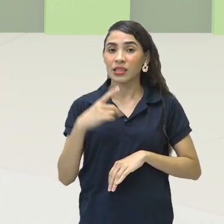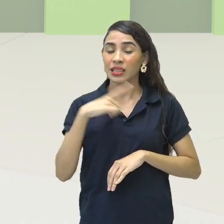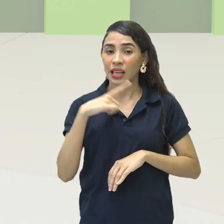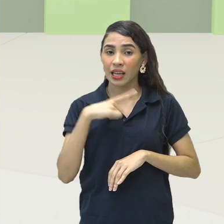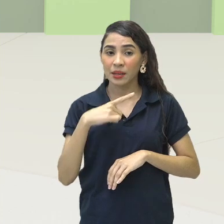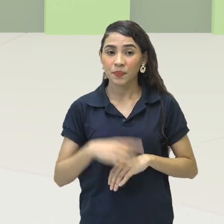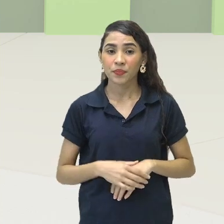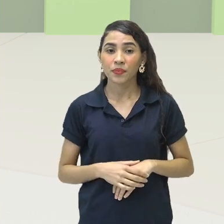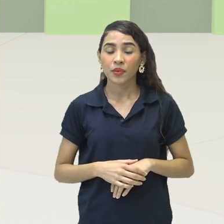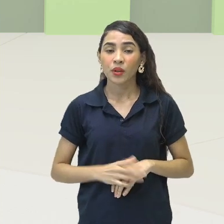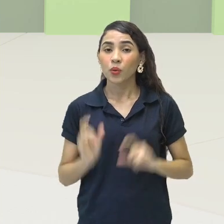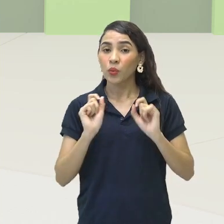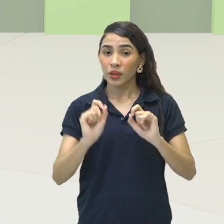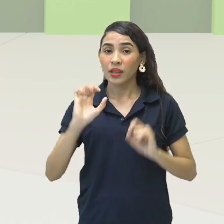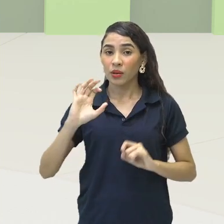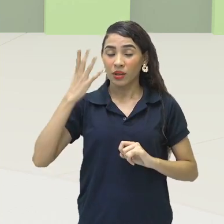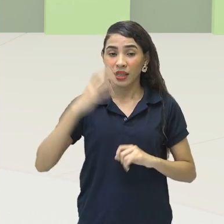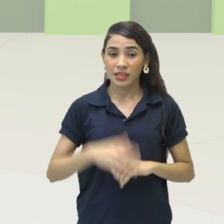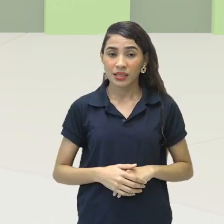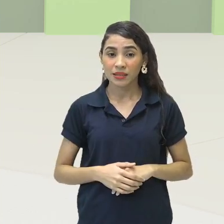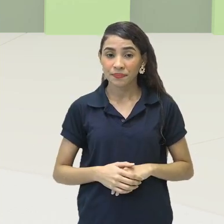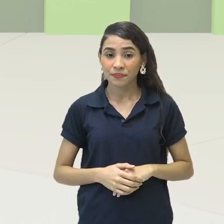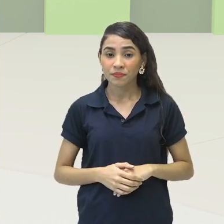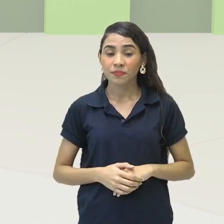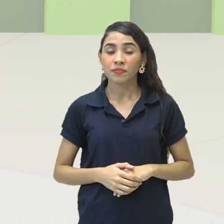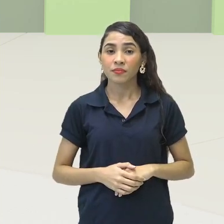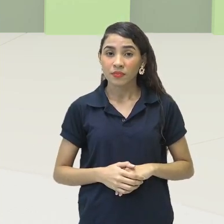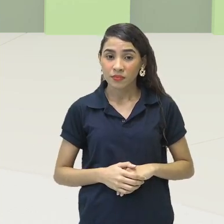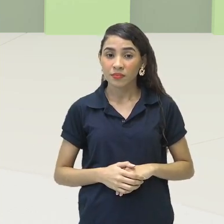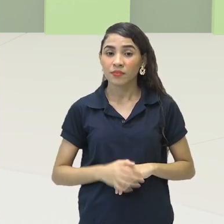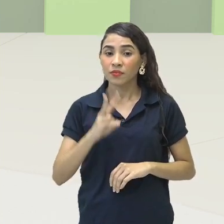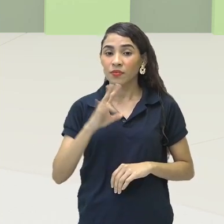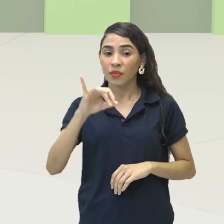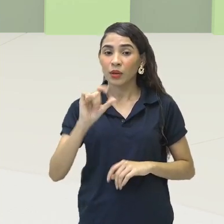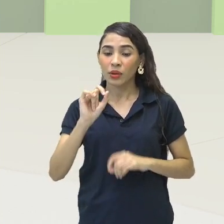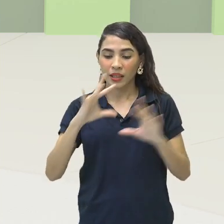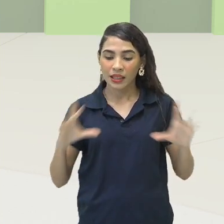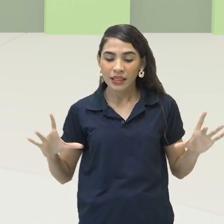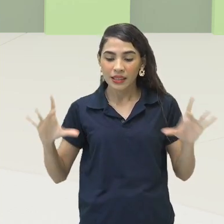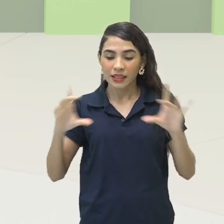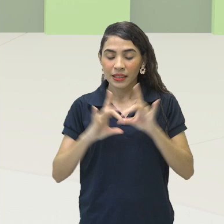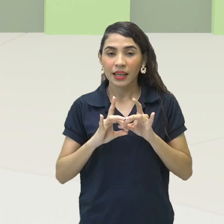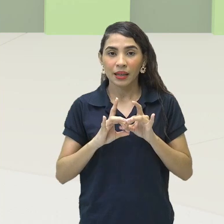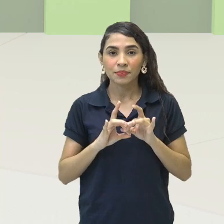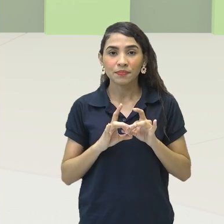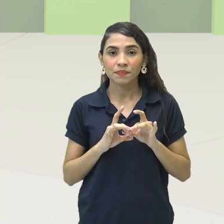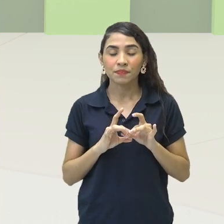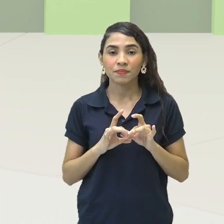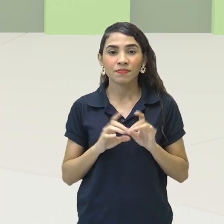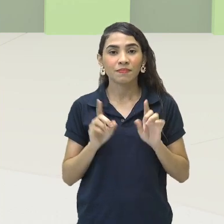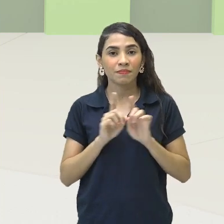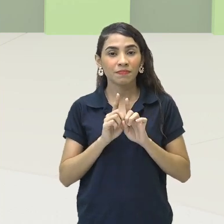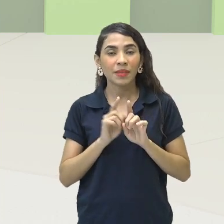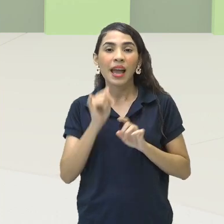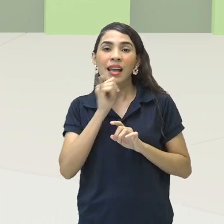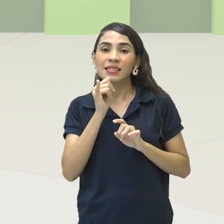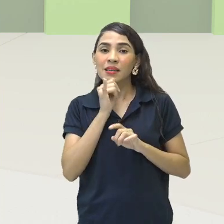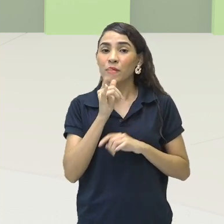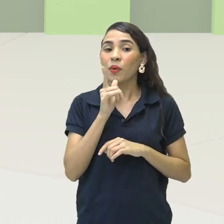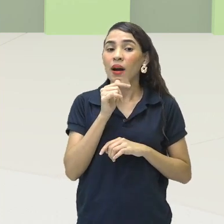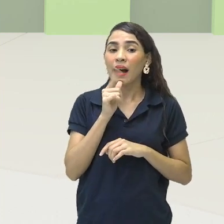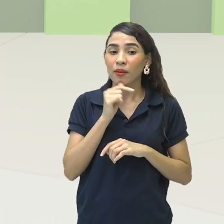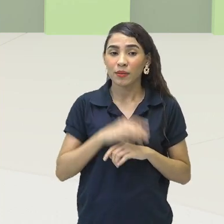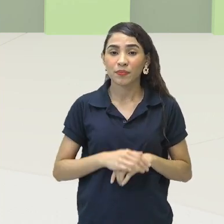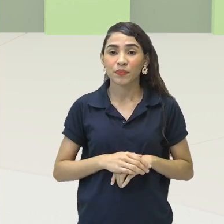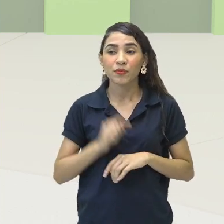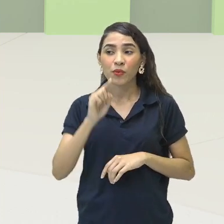deles, o que acontece é que eles vão se ligar entre si. Um exemplo disso é a água.